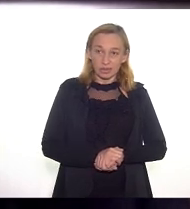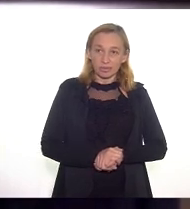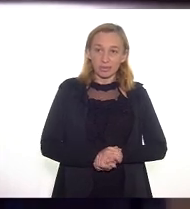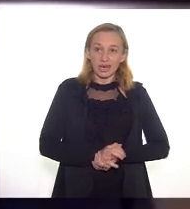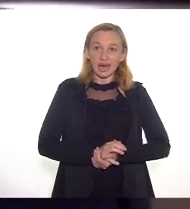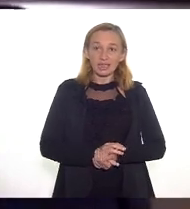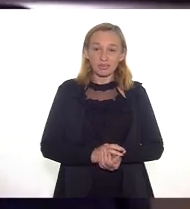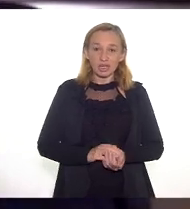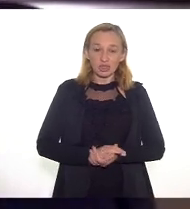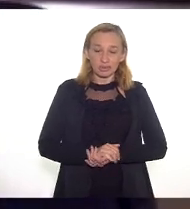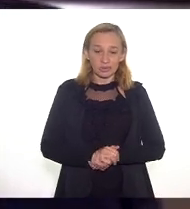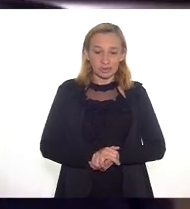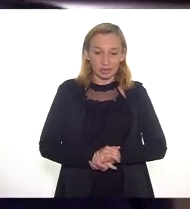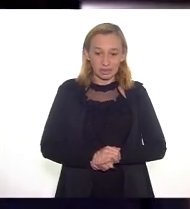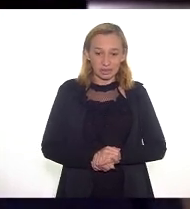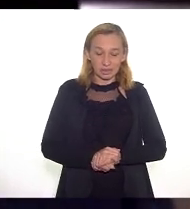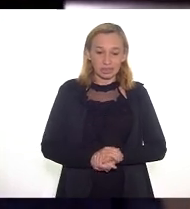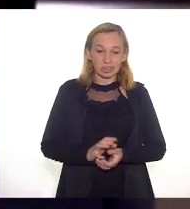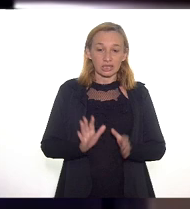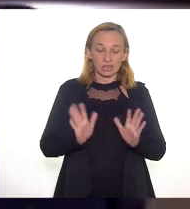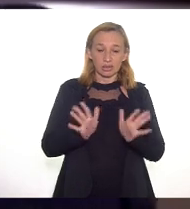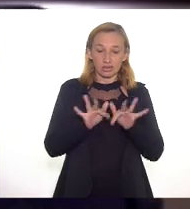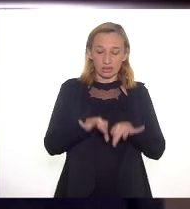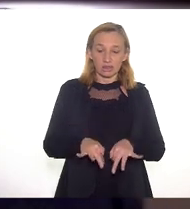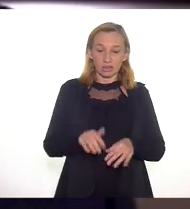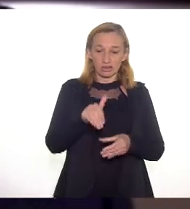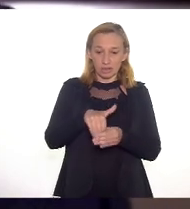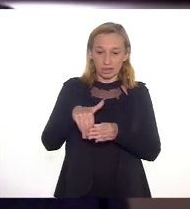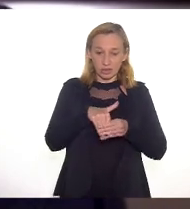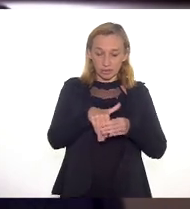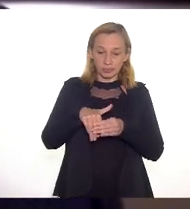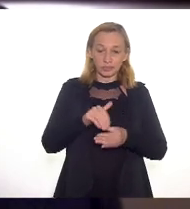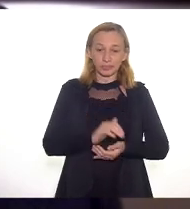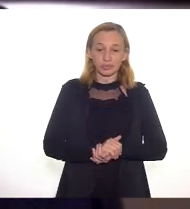Presidência, dá por encerrada aqui a votação.